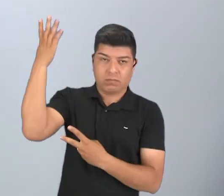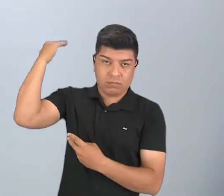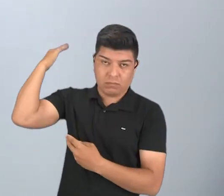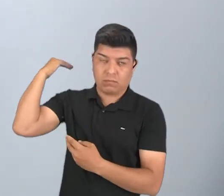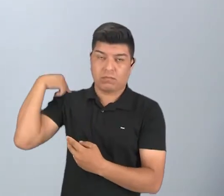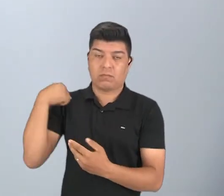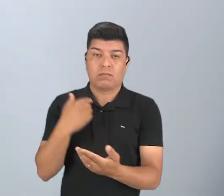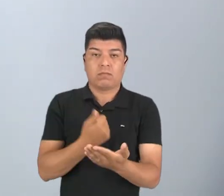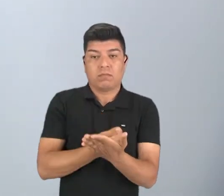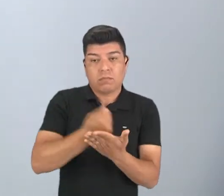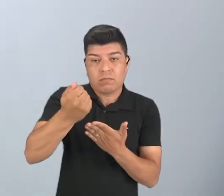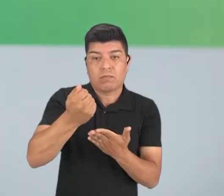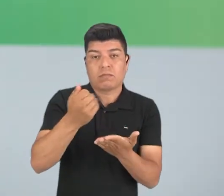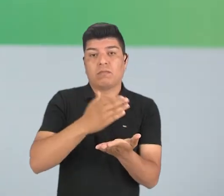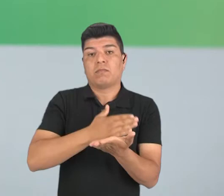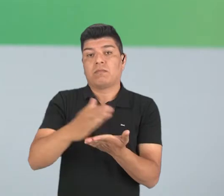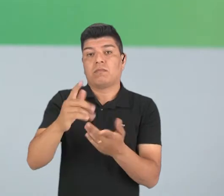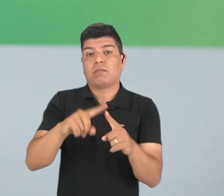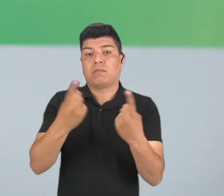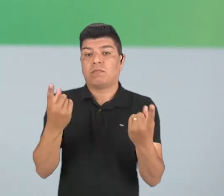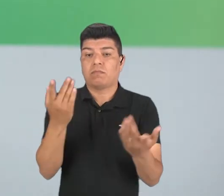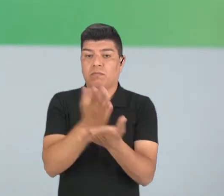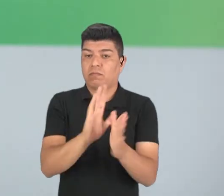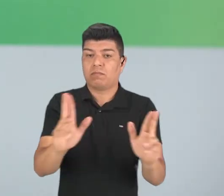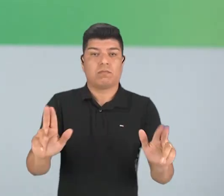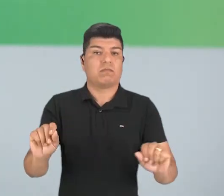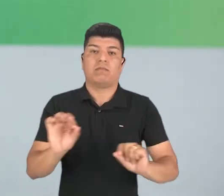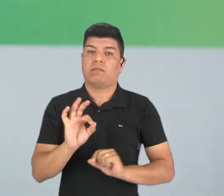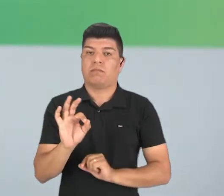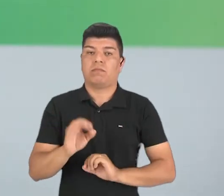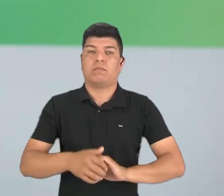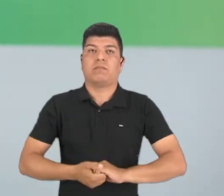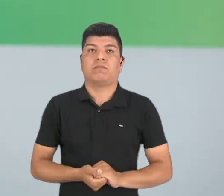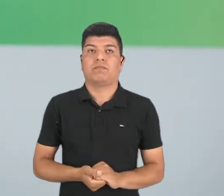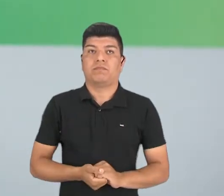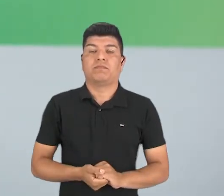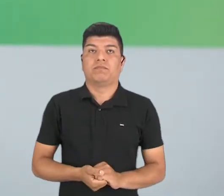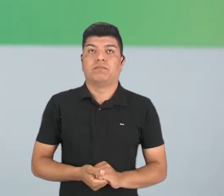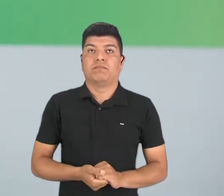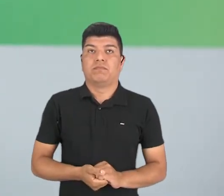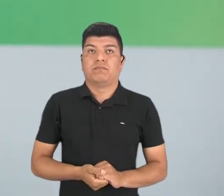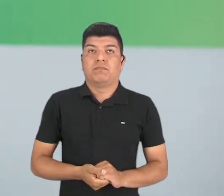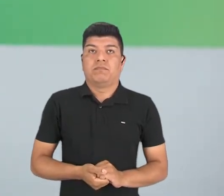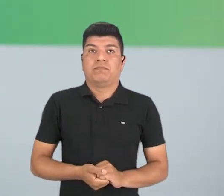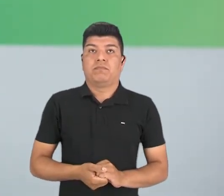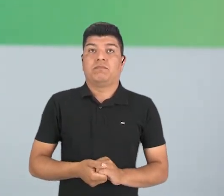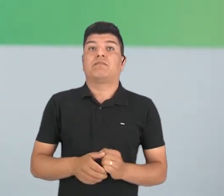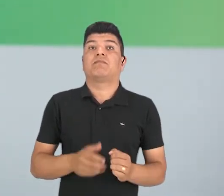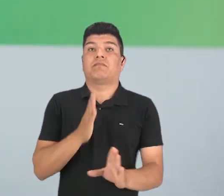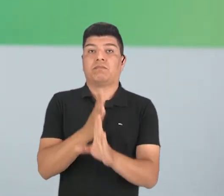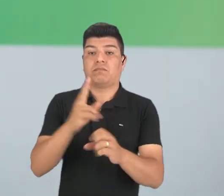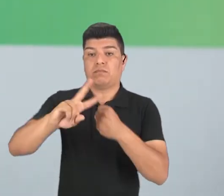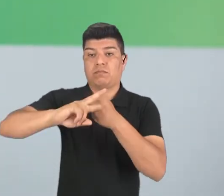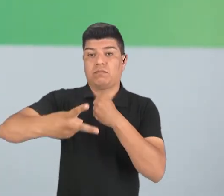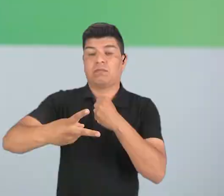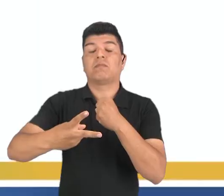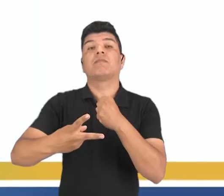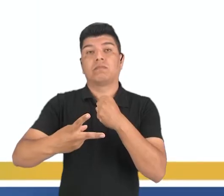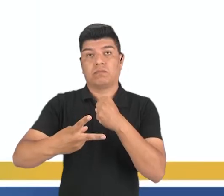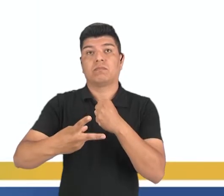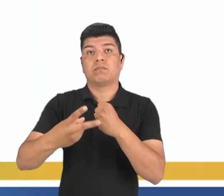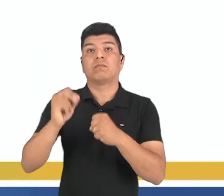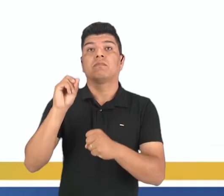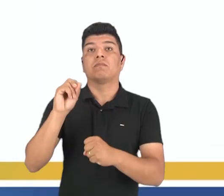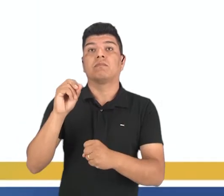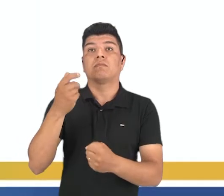que começou, mas que não foi concluída. Com relação à causa e consequência, esse